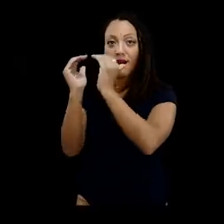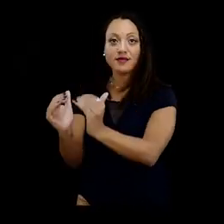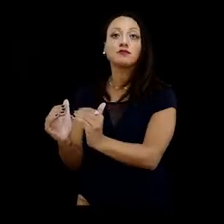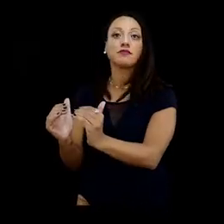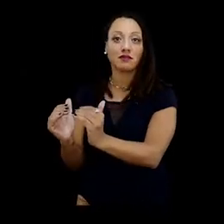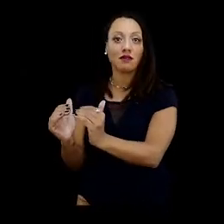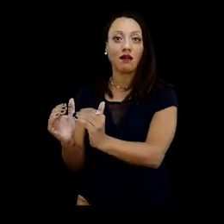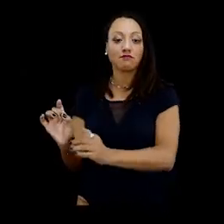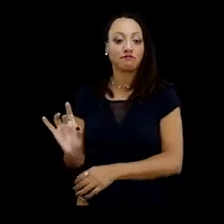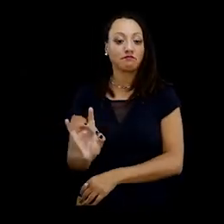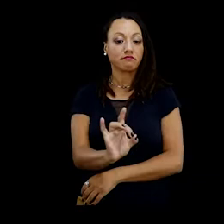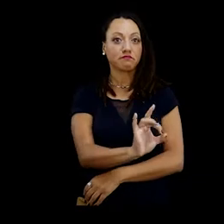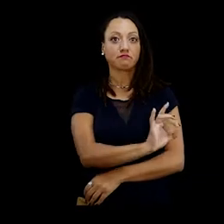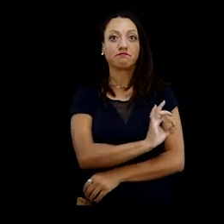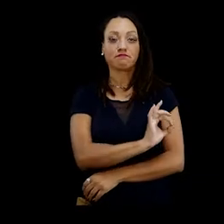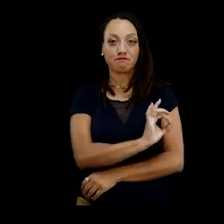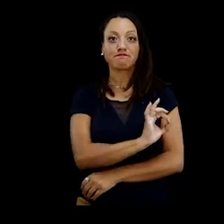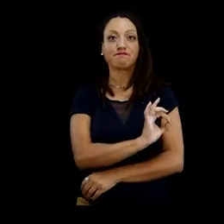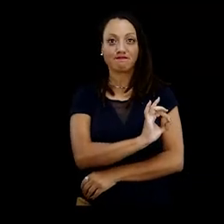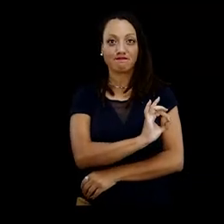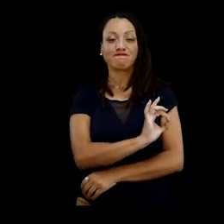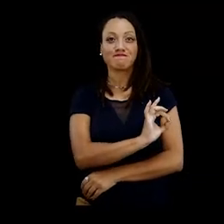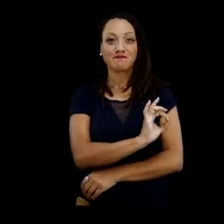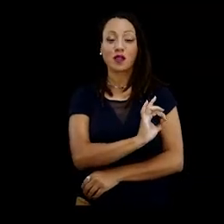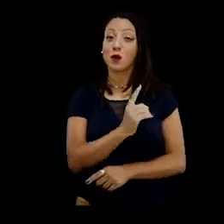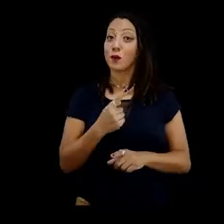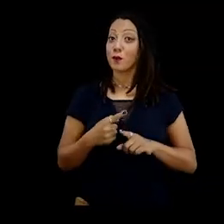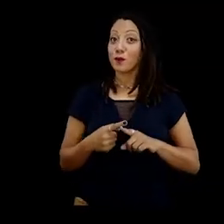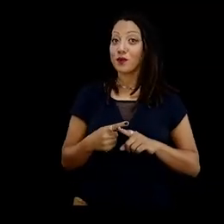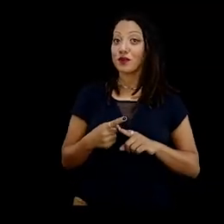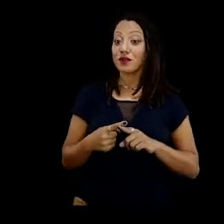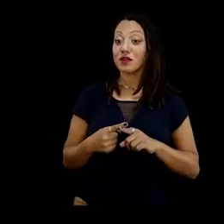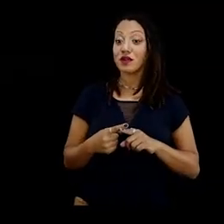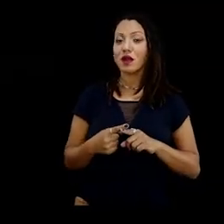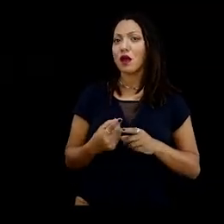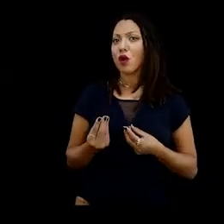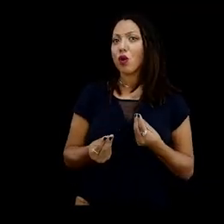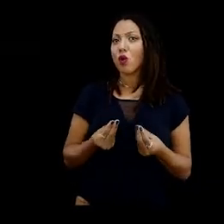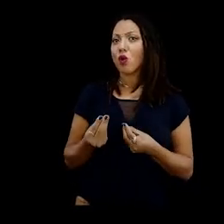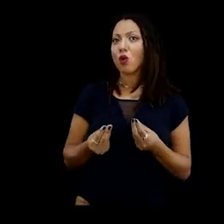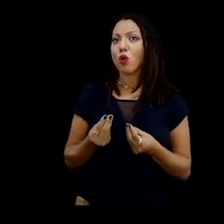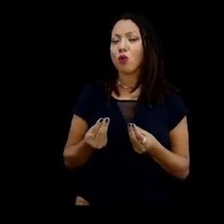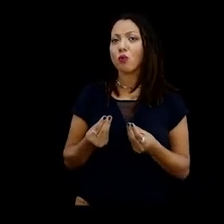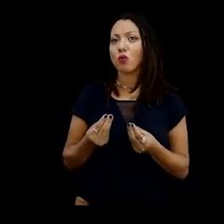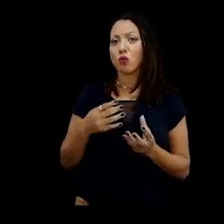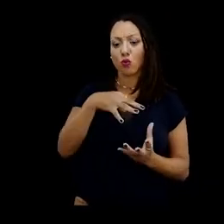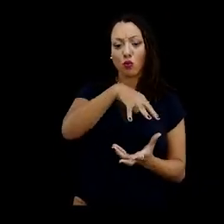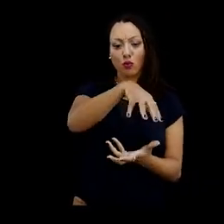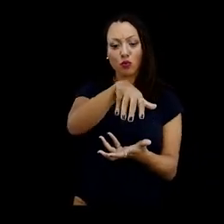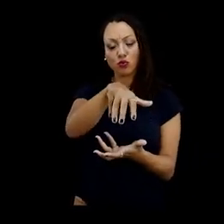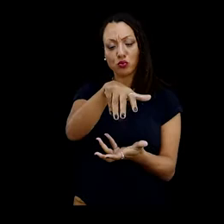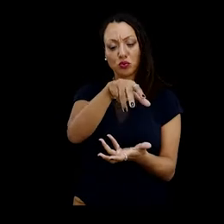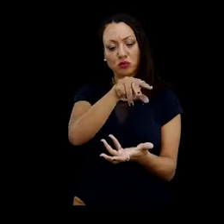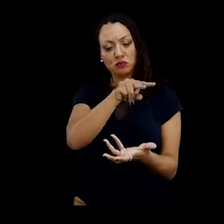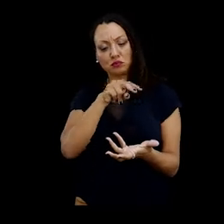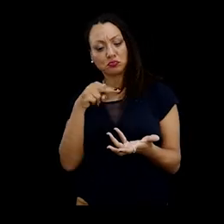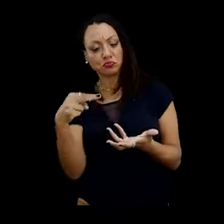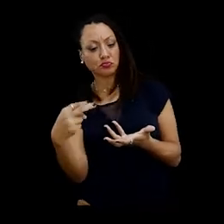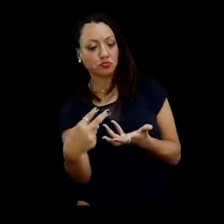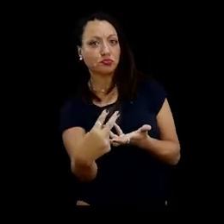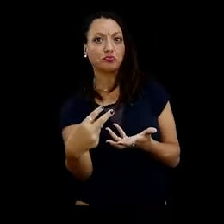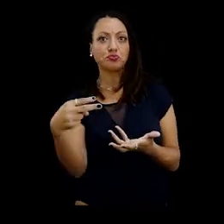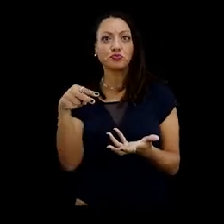a respeitar, por exemplo, a respeitar, afinal de contas, a compreensão